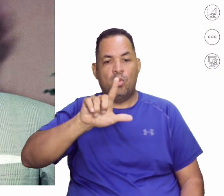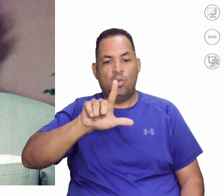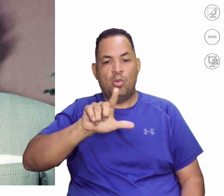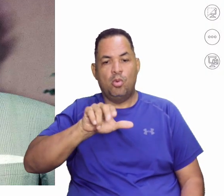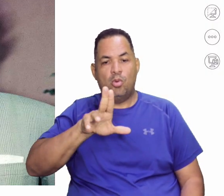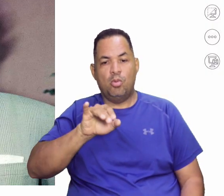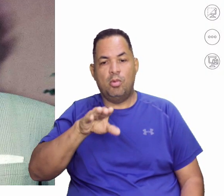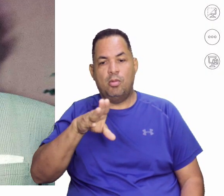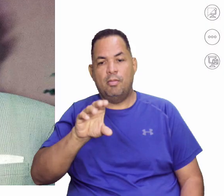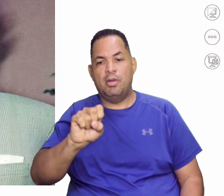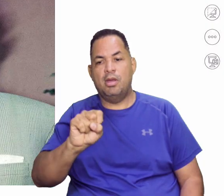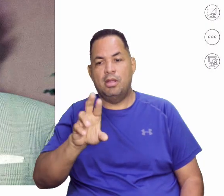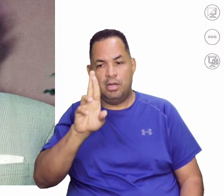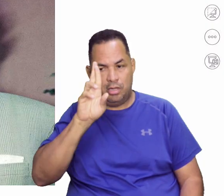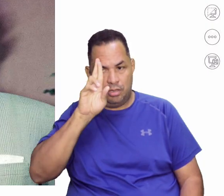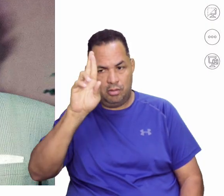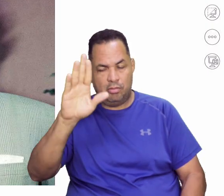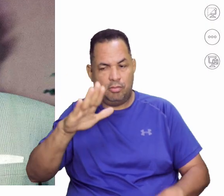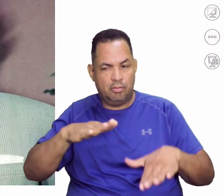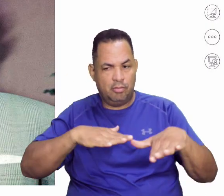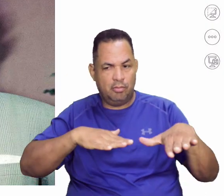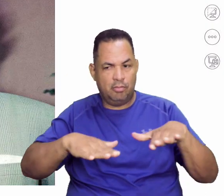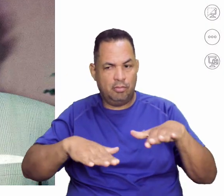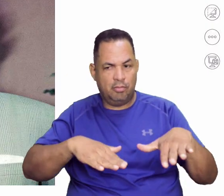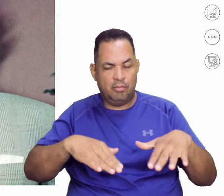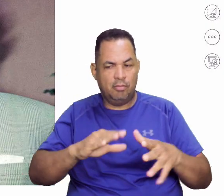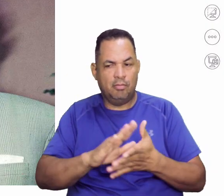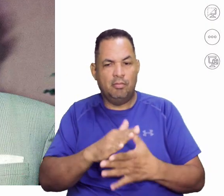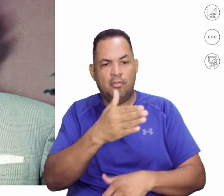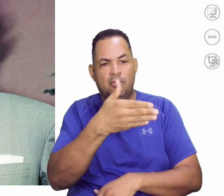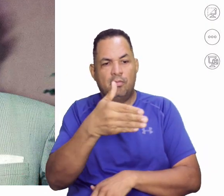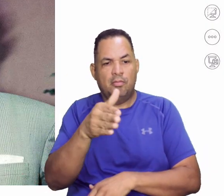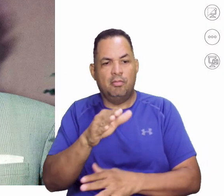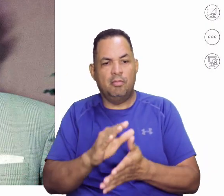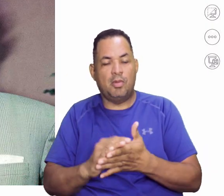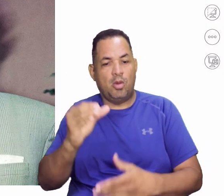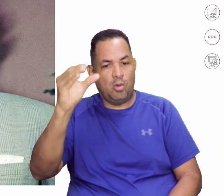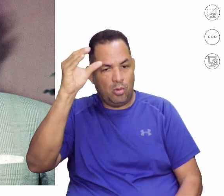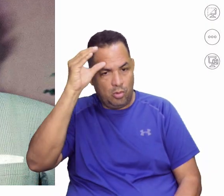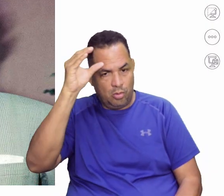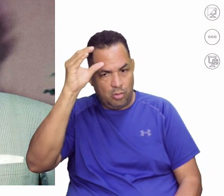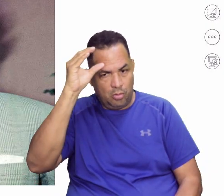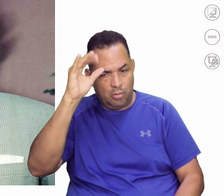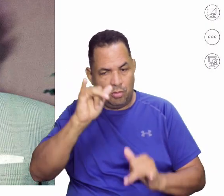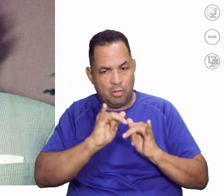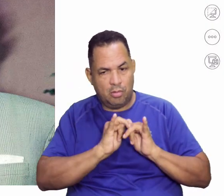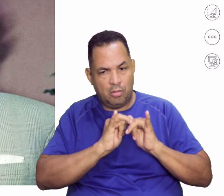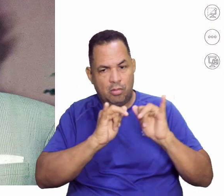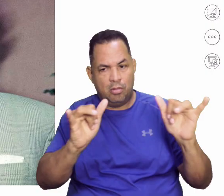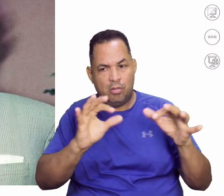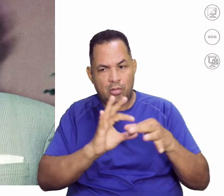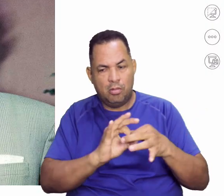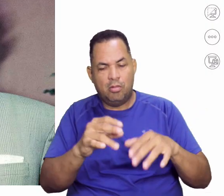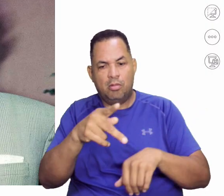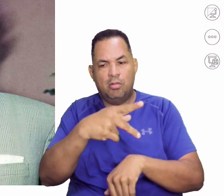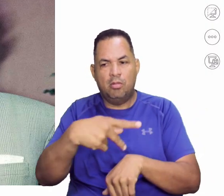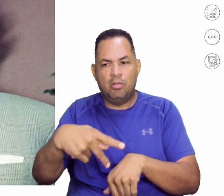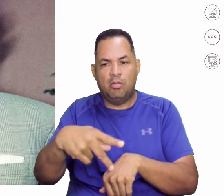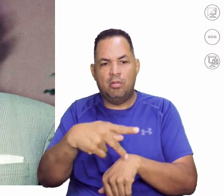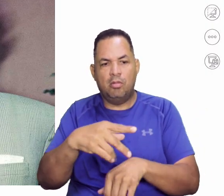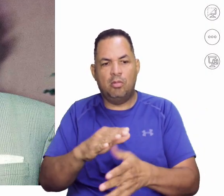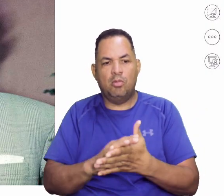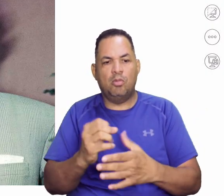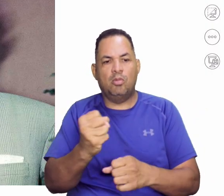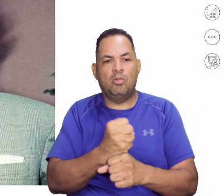Patrice Lumumba, que vai ser líder do movimento nacional congolês, onde proclamou a independência do país